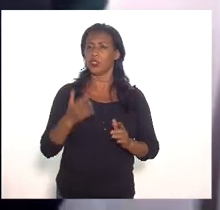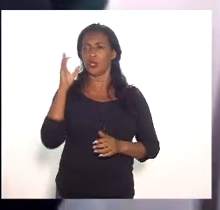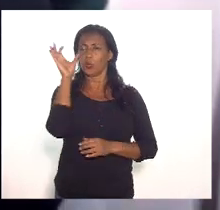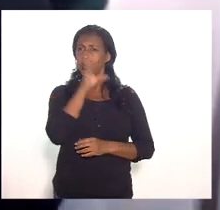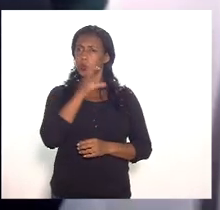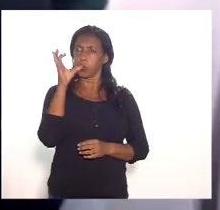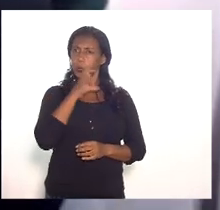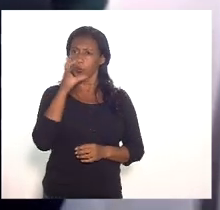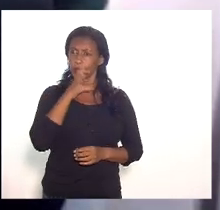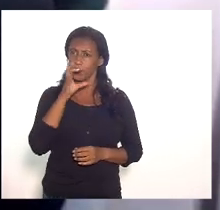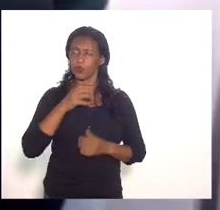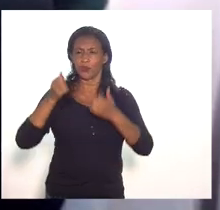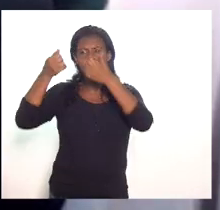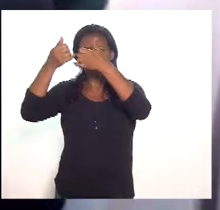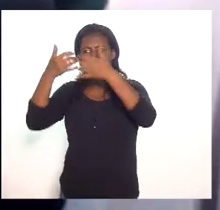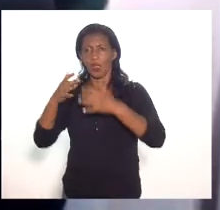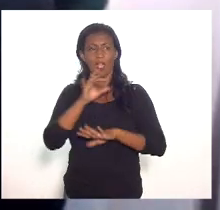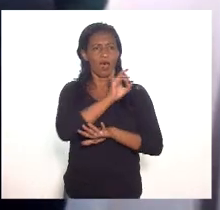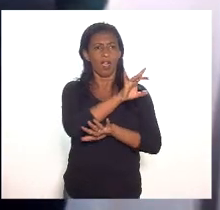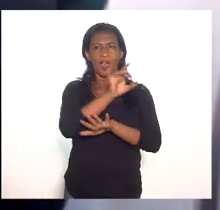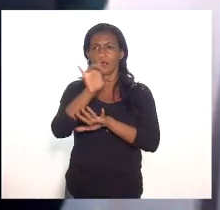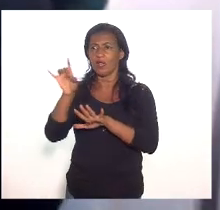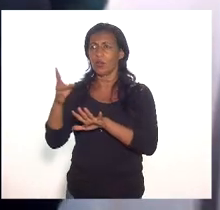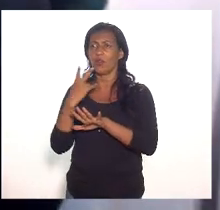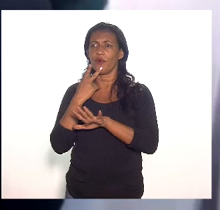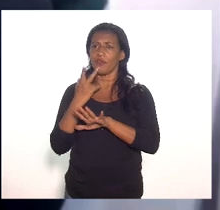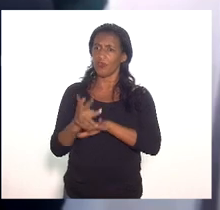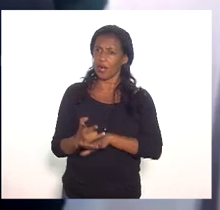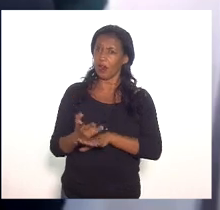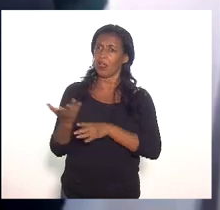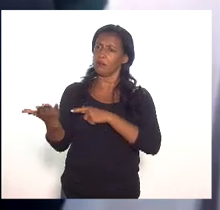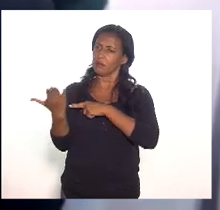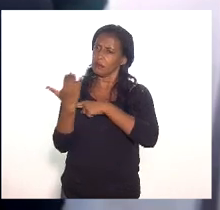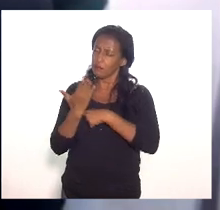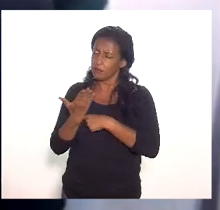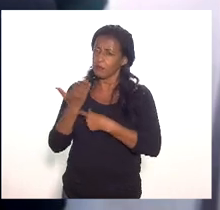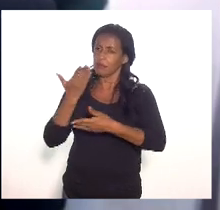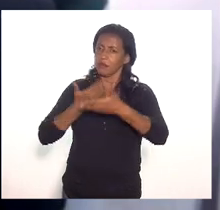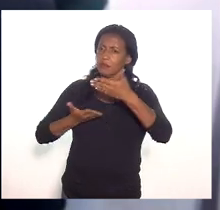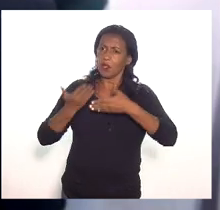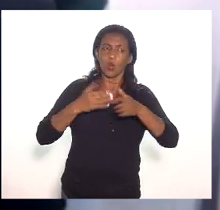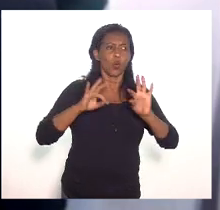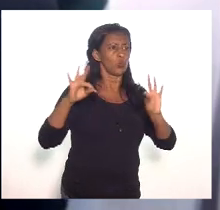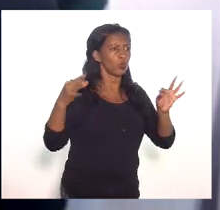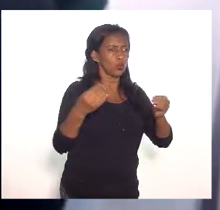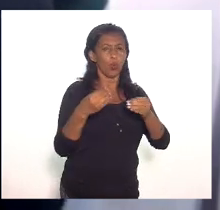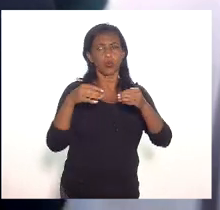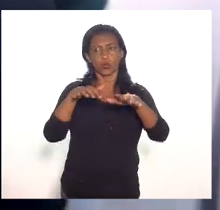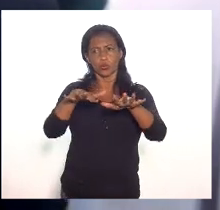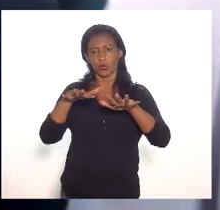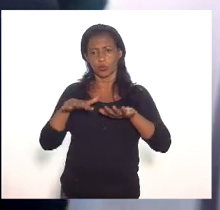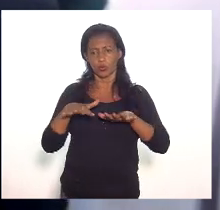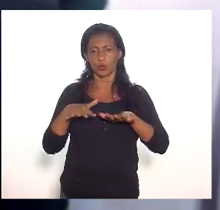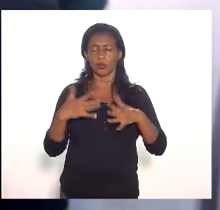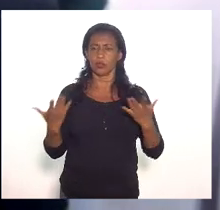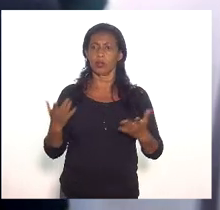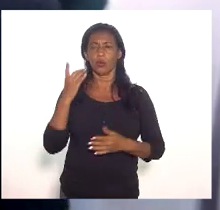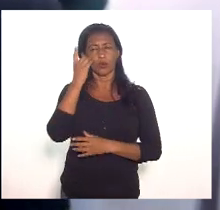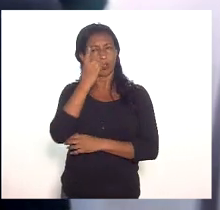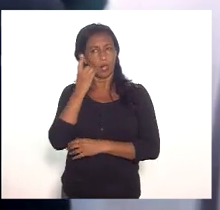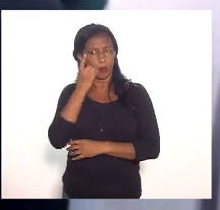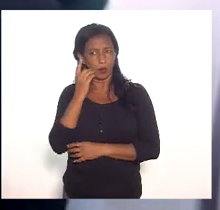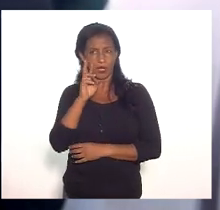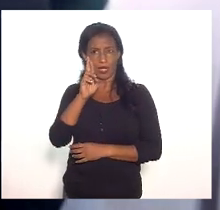agilidade na explanação de cada deputado para colaborar com todos que estão aqui no plenário. Então, deputada